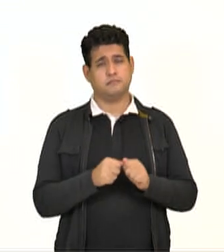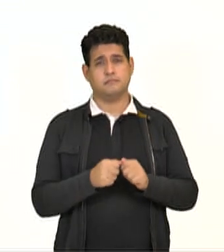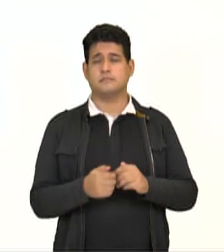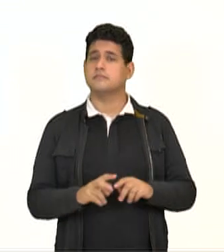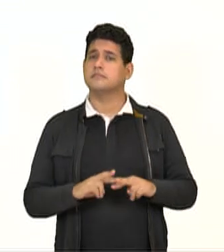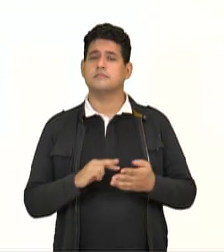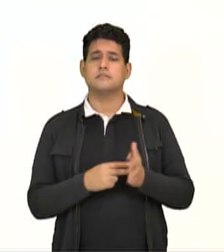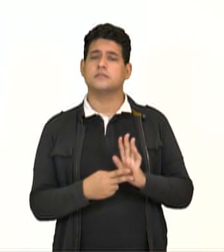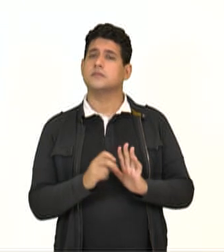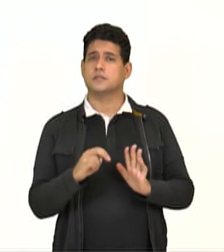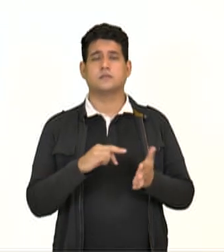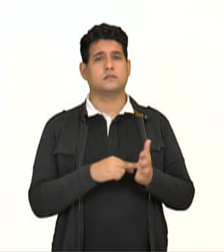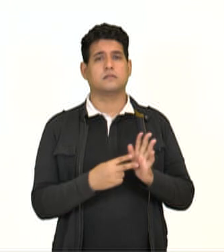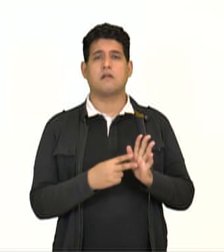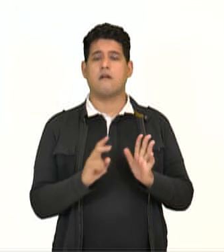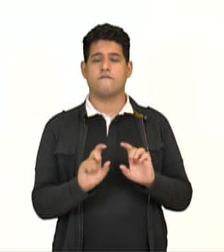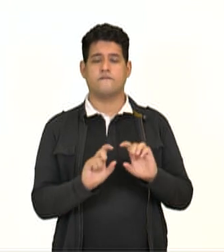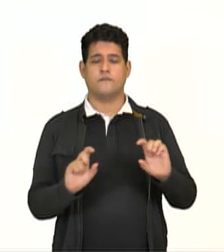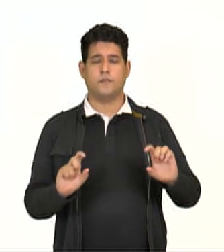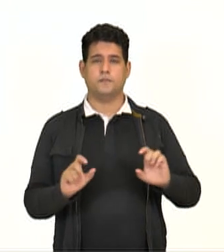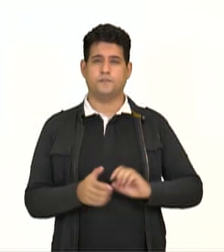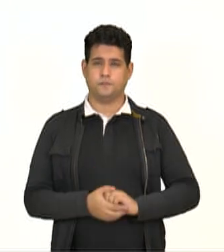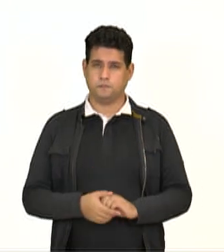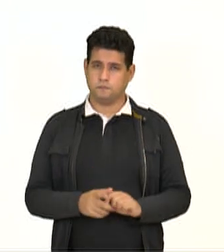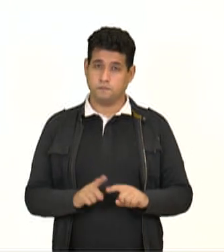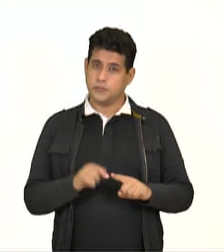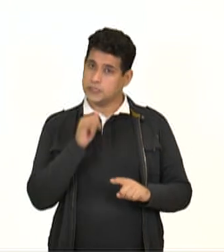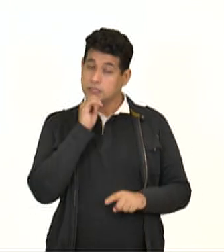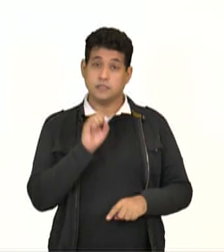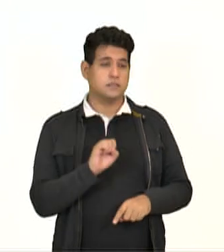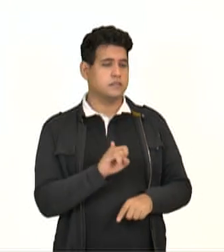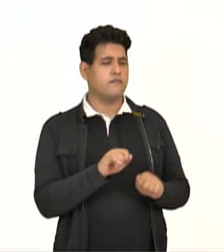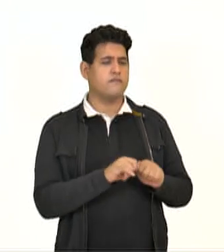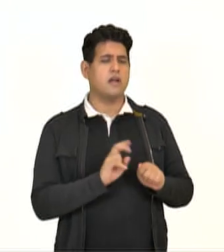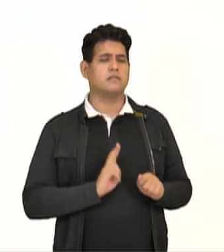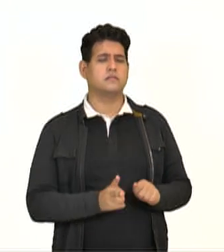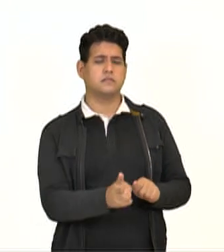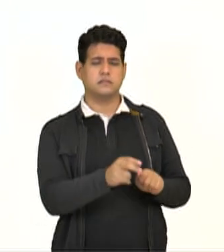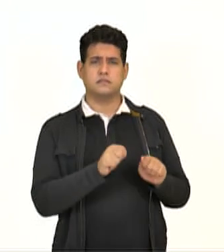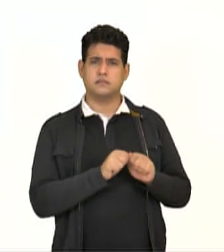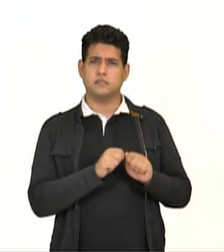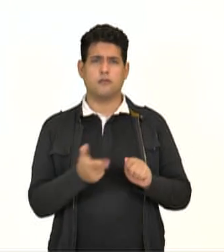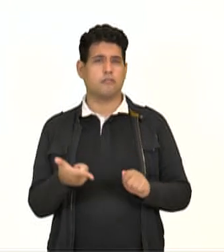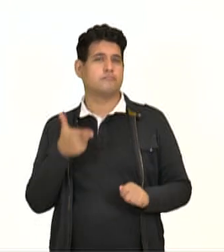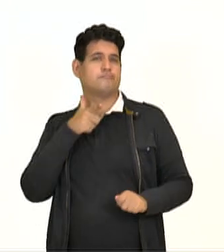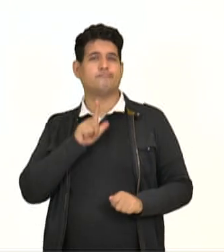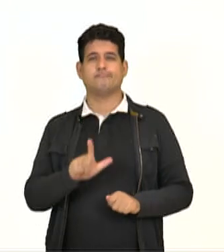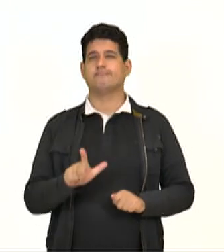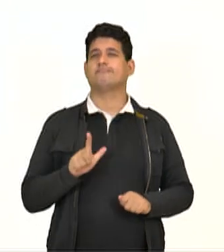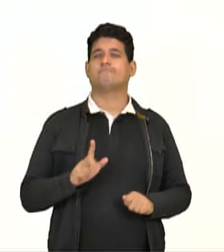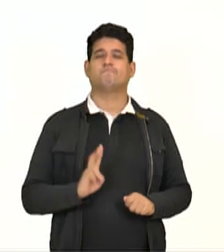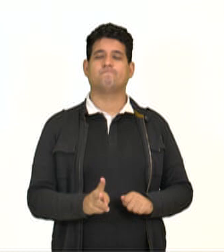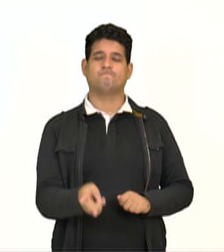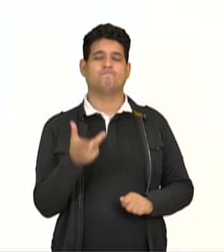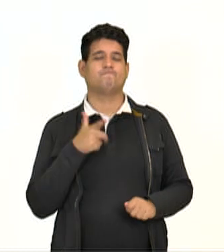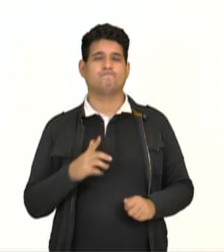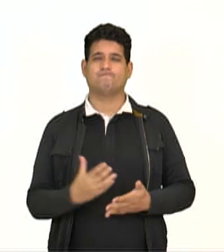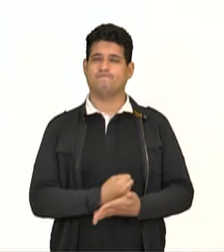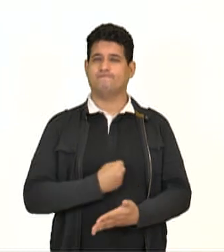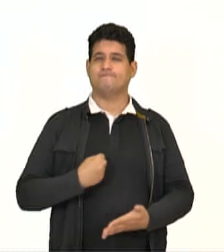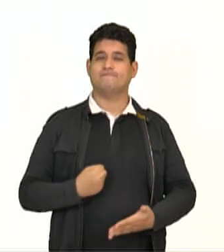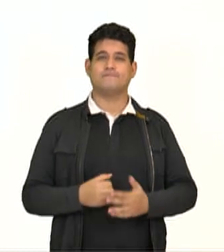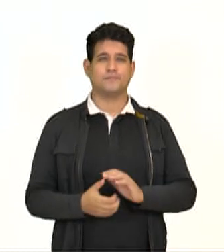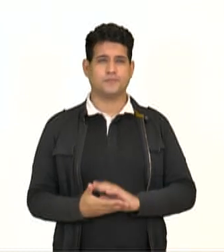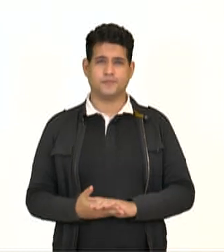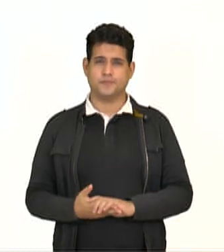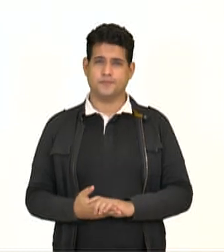É isso que quer dizer a frase. Então, se você fizer o que você sempre tem feito, você conseguirá o que sempre tem conseguido. What